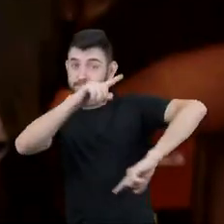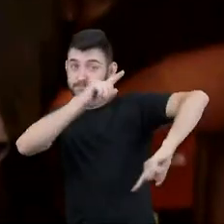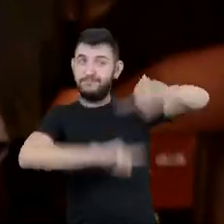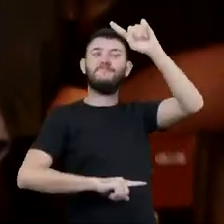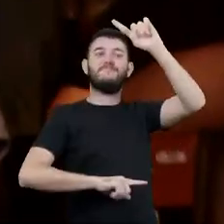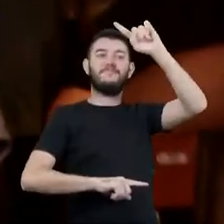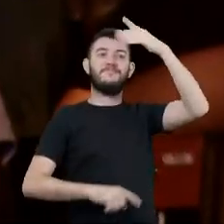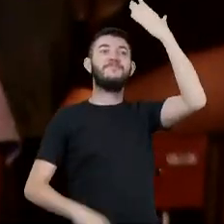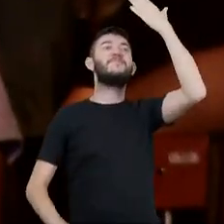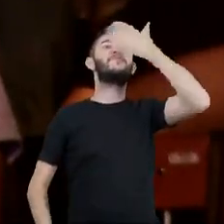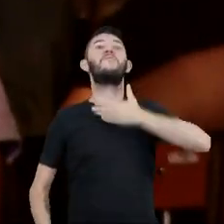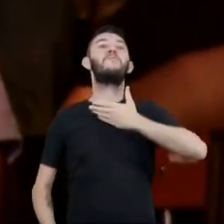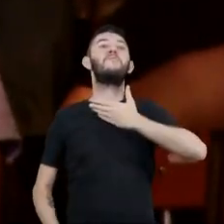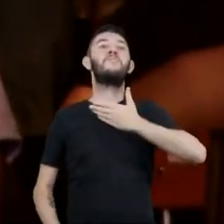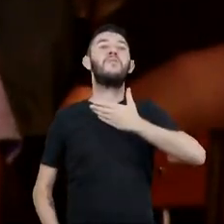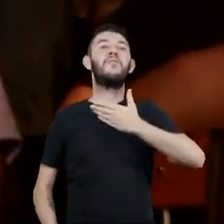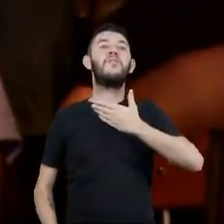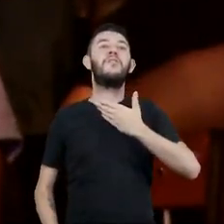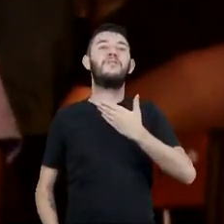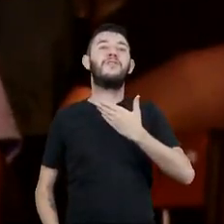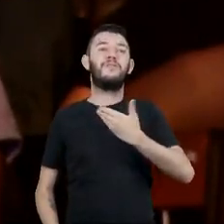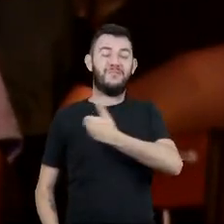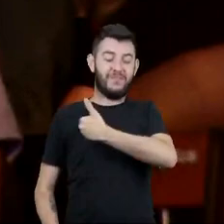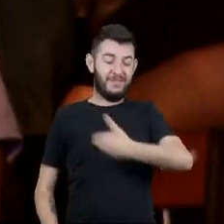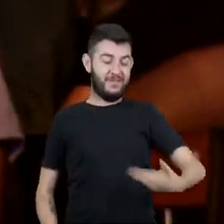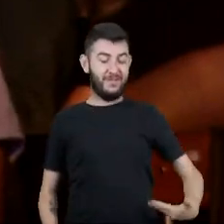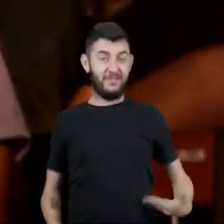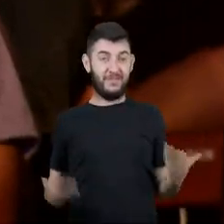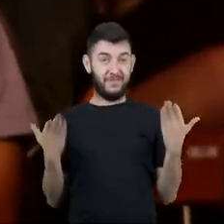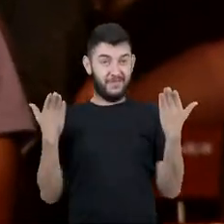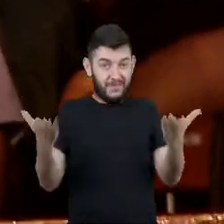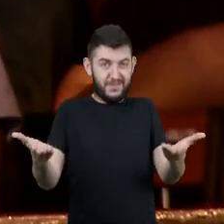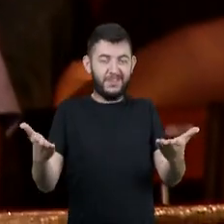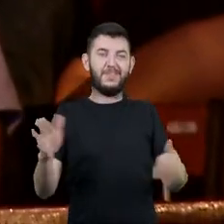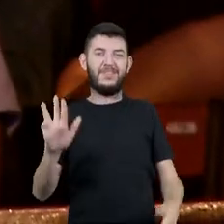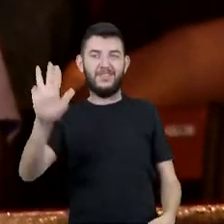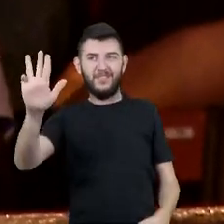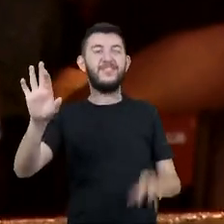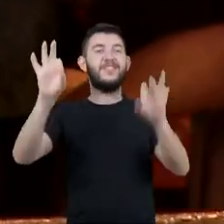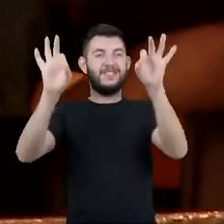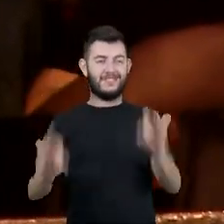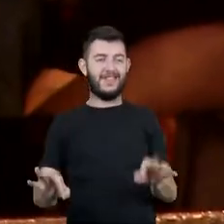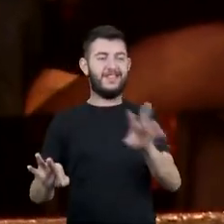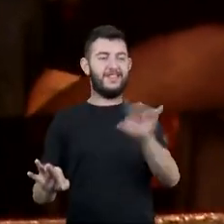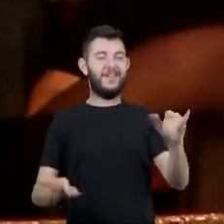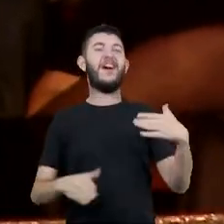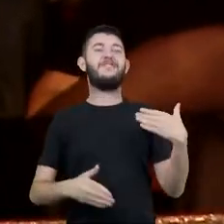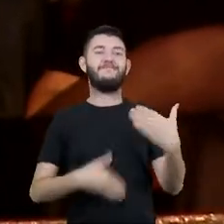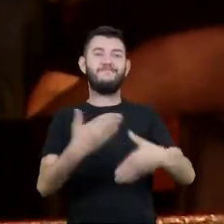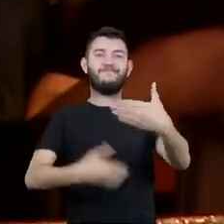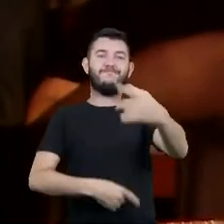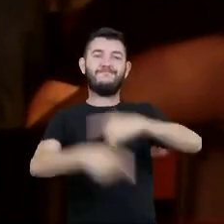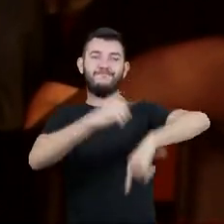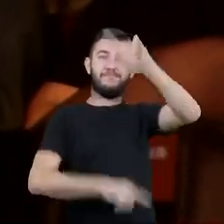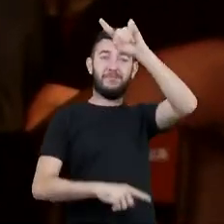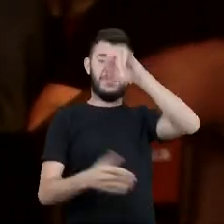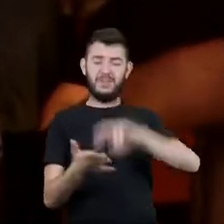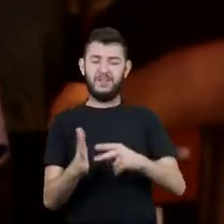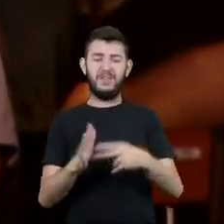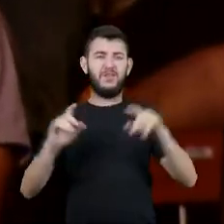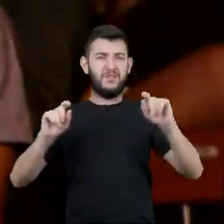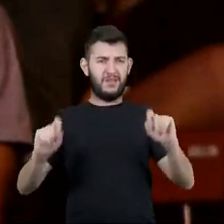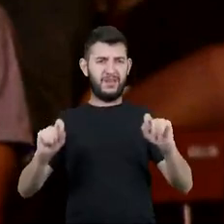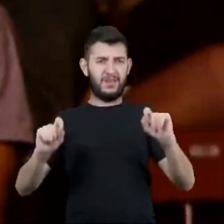seu governo deu certo e vai continuar dando, porque não é só sobre Vambarão,